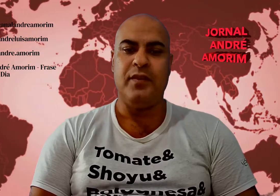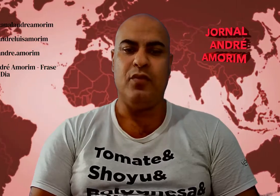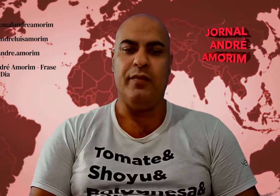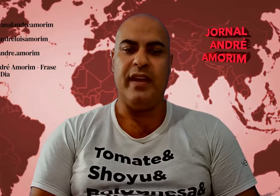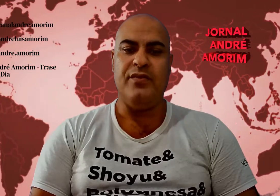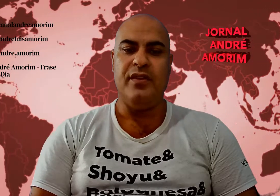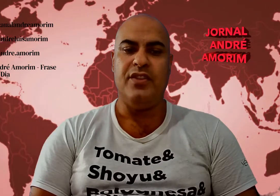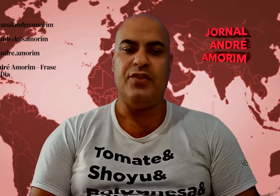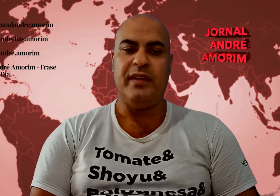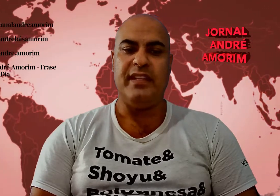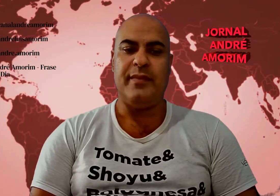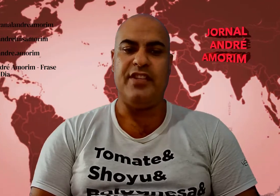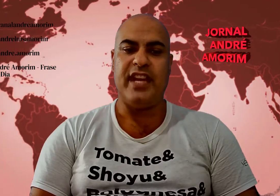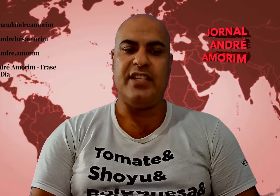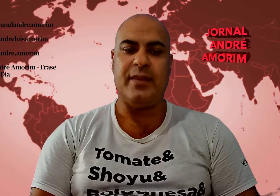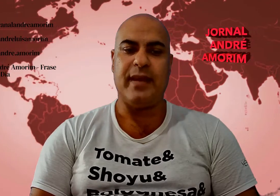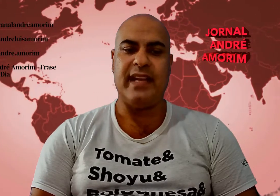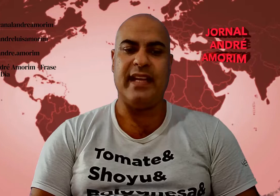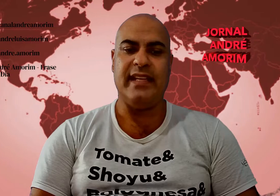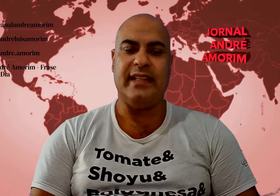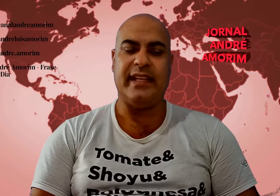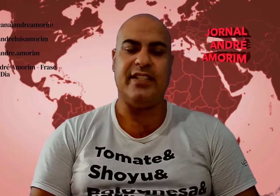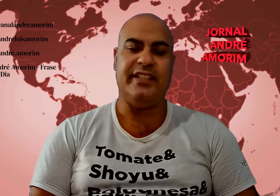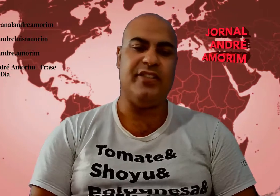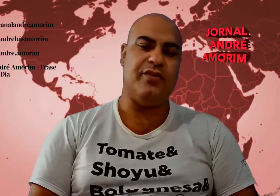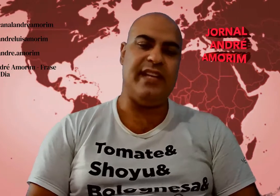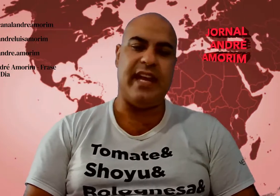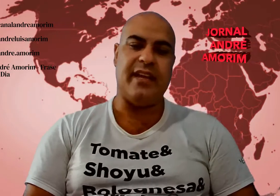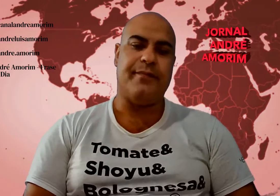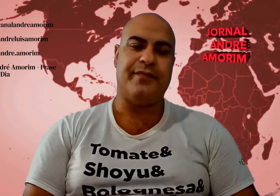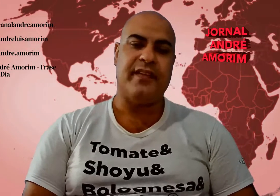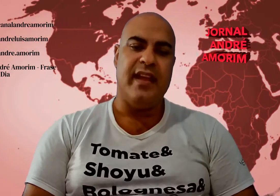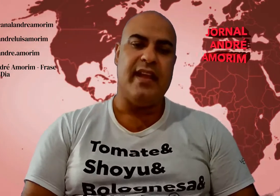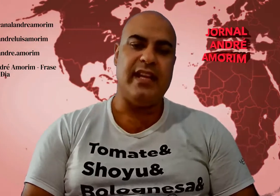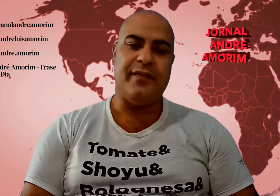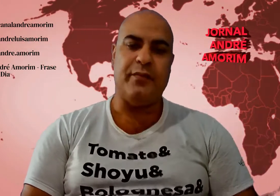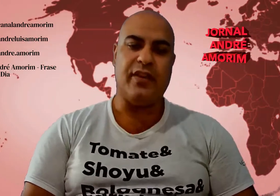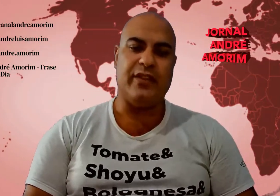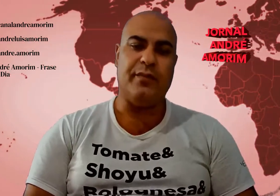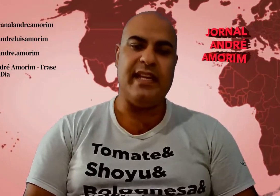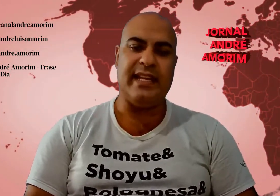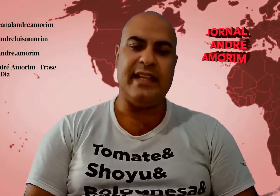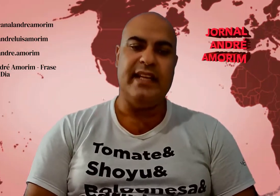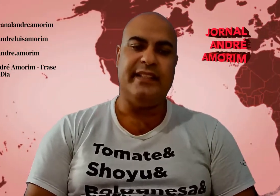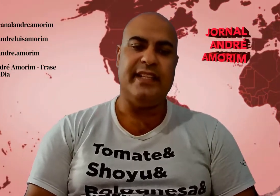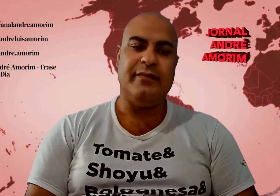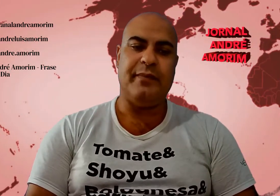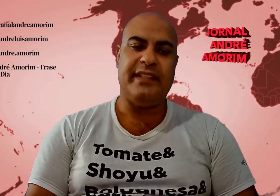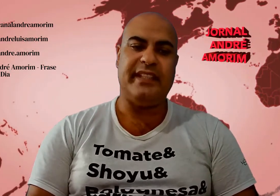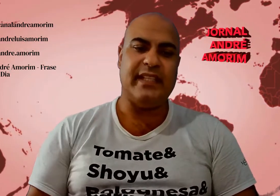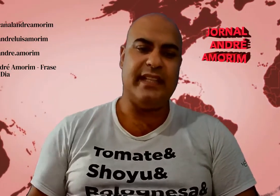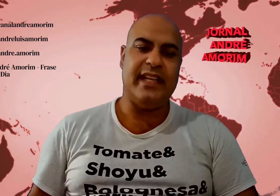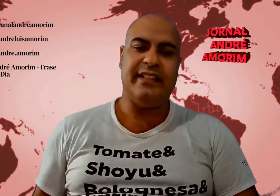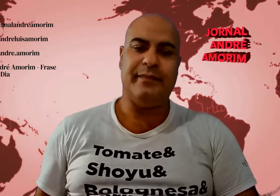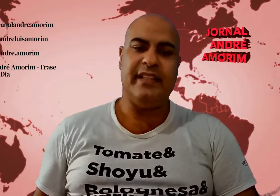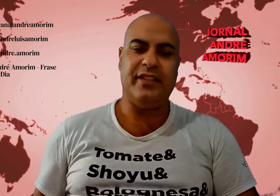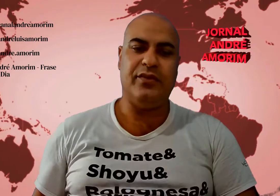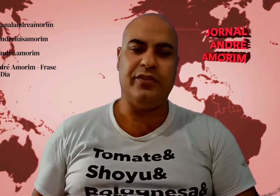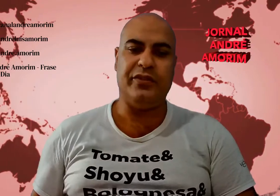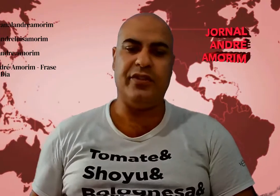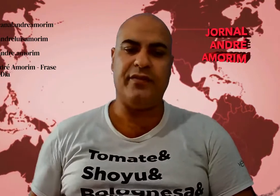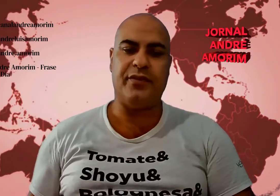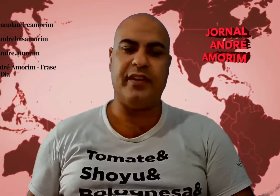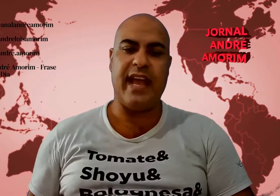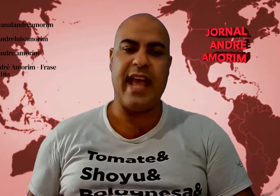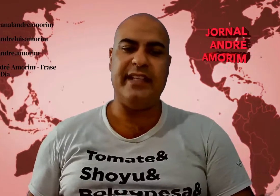Smartmatic, por meio de uma intermediária chamada Indra, disse Giuliani. Ele afirmou que a Dominion seria uma empresa canadense, mas